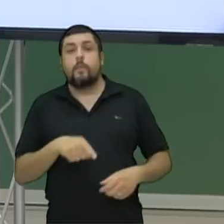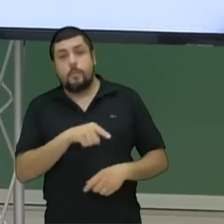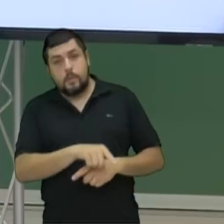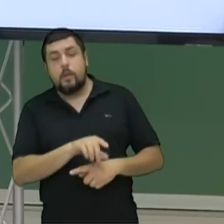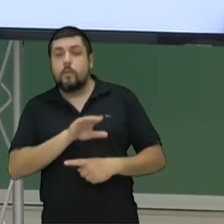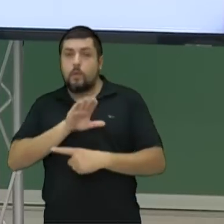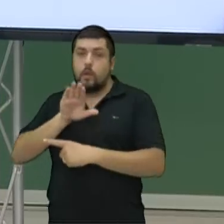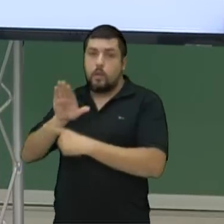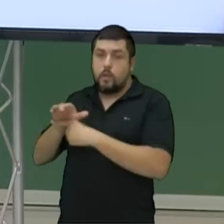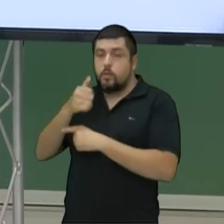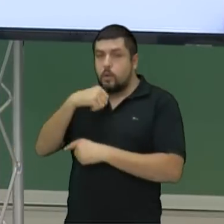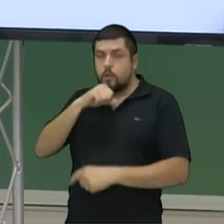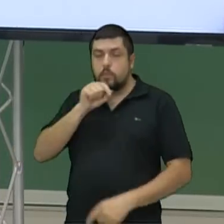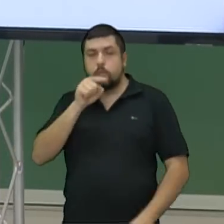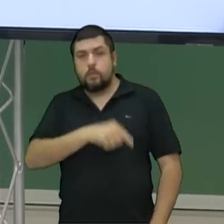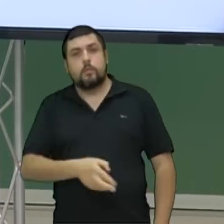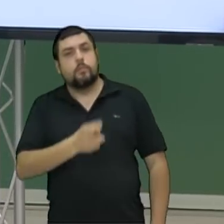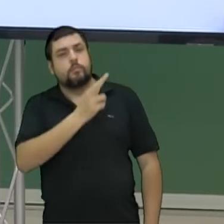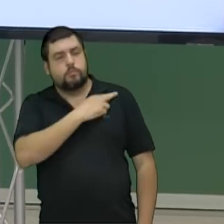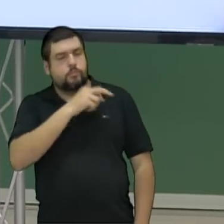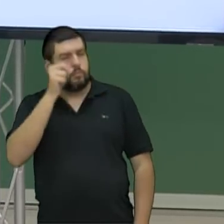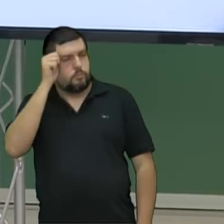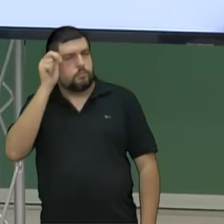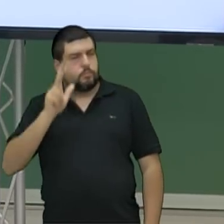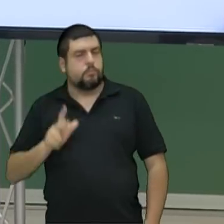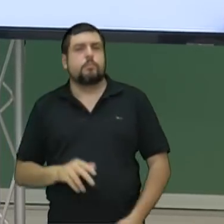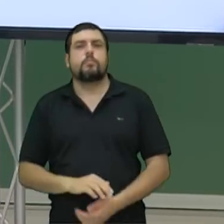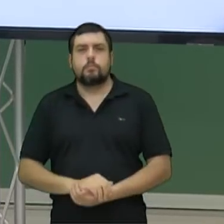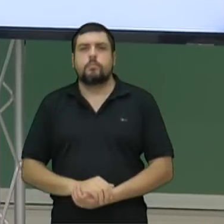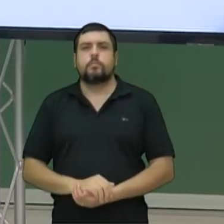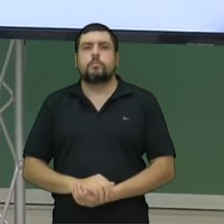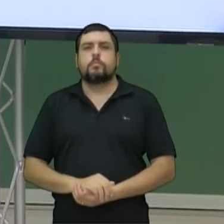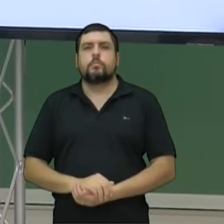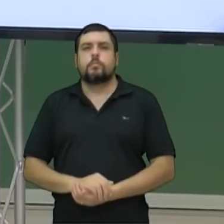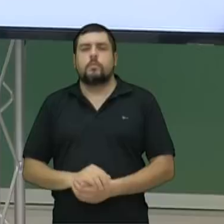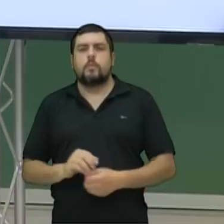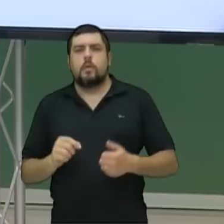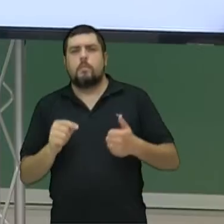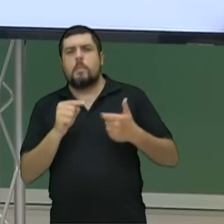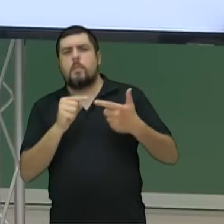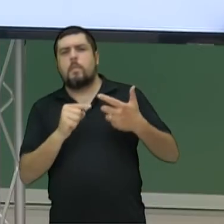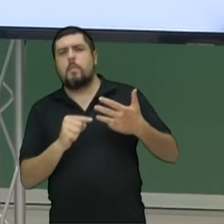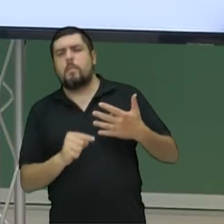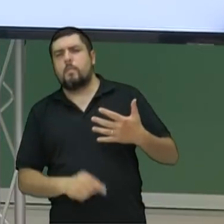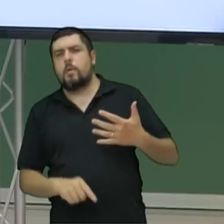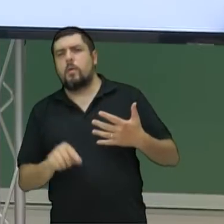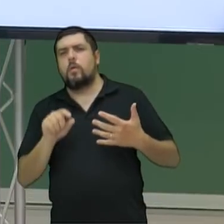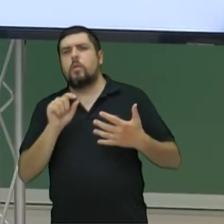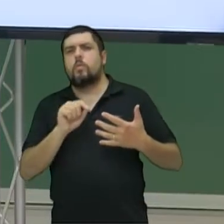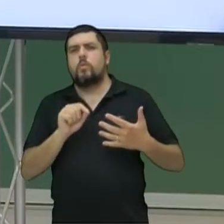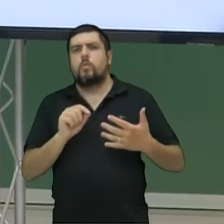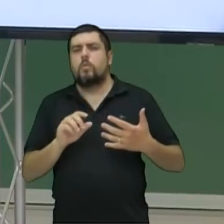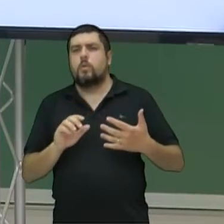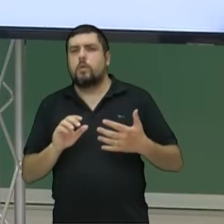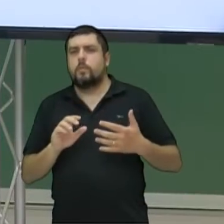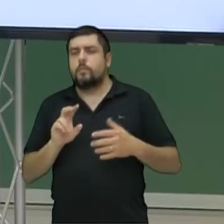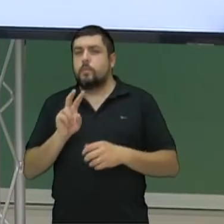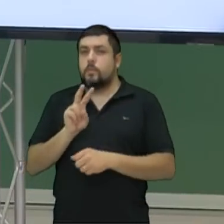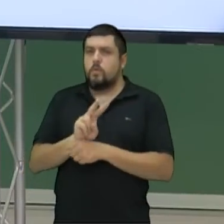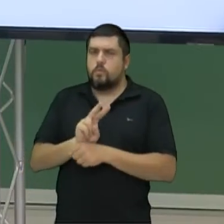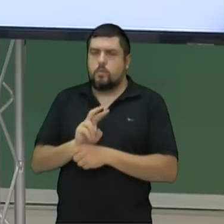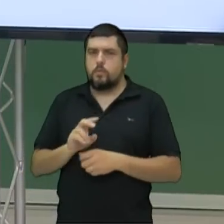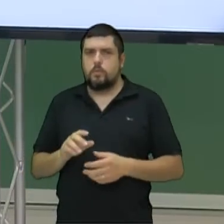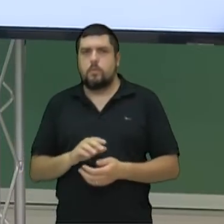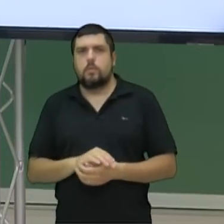mamãe. Responsabilidade dele sim. Malandrão, certo? Essas outras questões são todas distratores aqui, gente. Tomar cuidado com ela, hein?